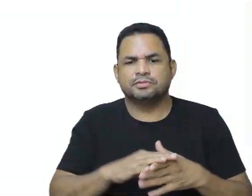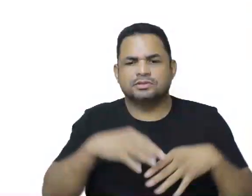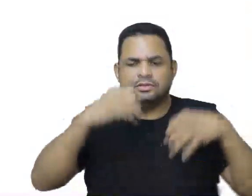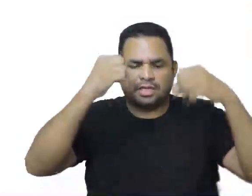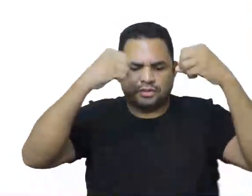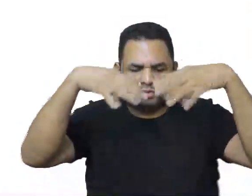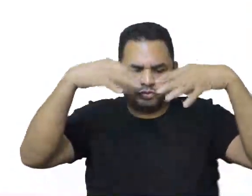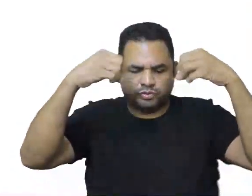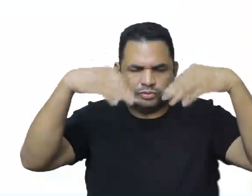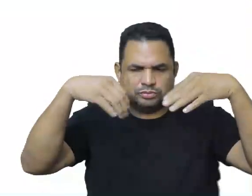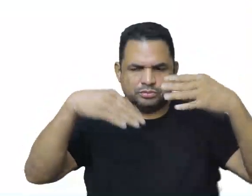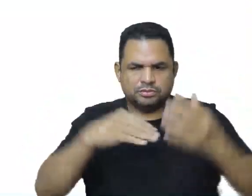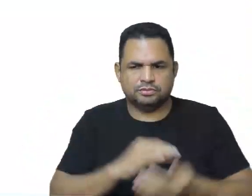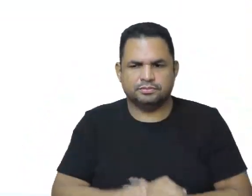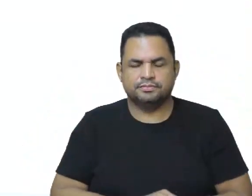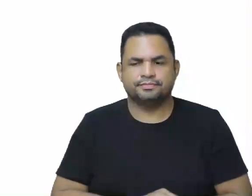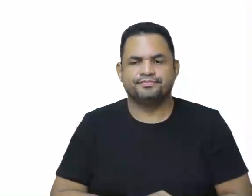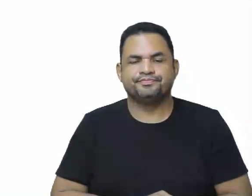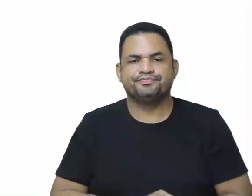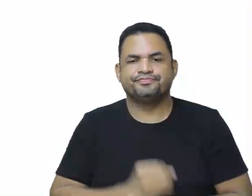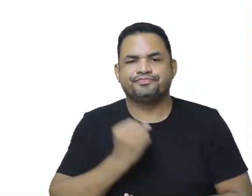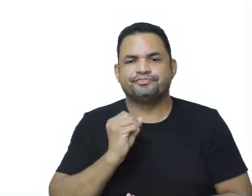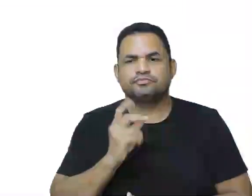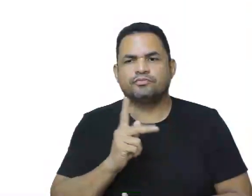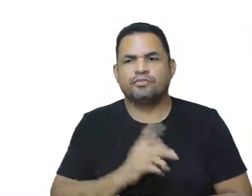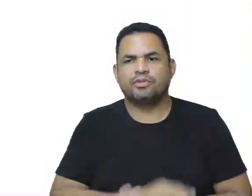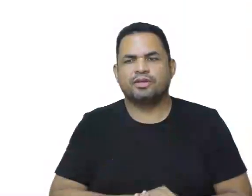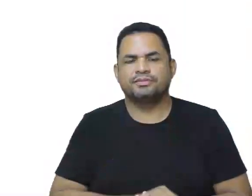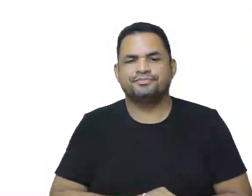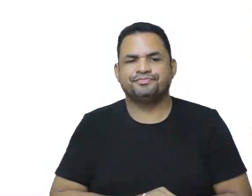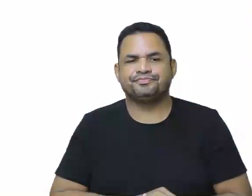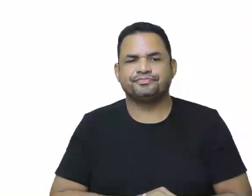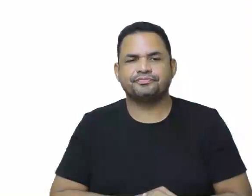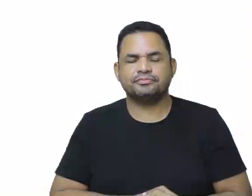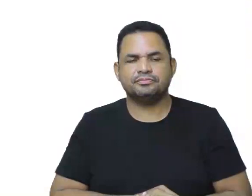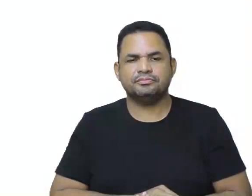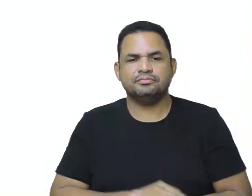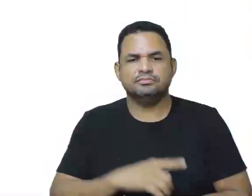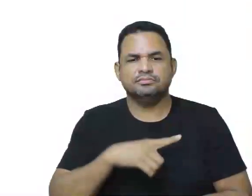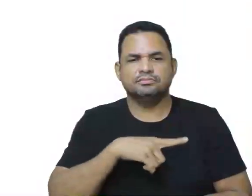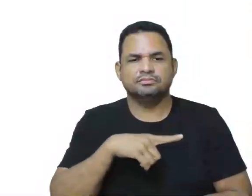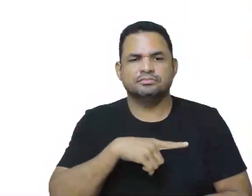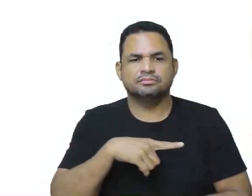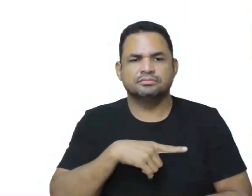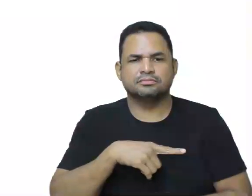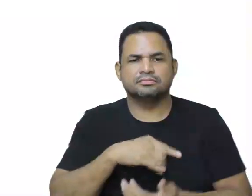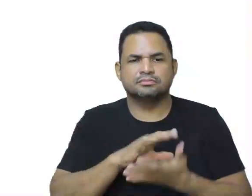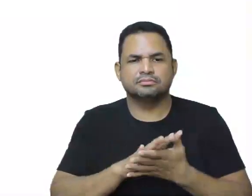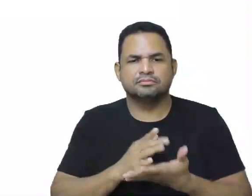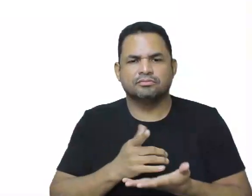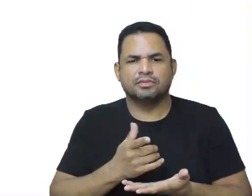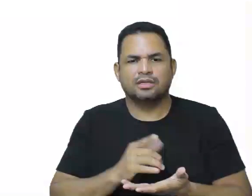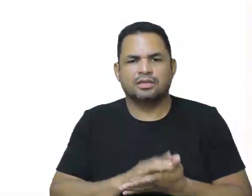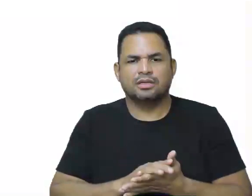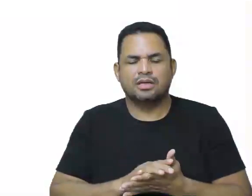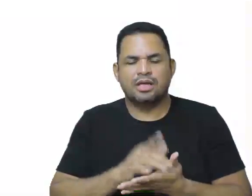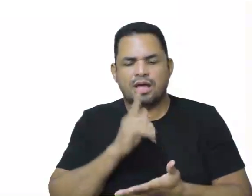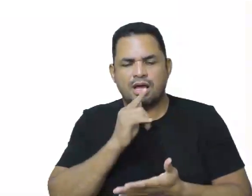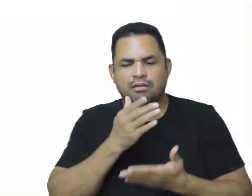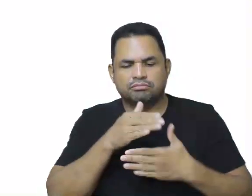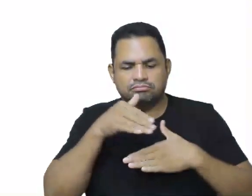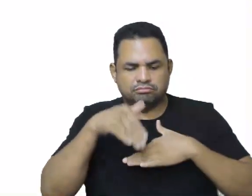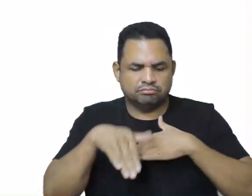precipitação, que é a chuva. Beleza? Durante esse processo a gente tem o escoamento, né, dessas águas